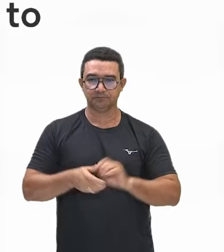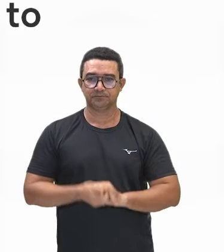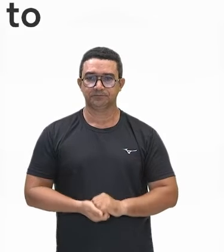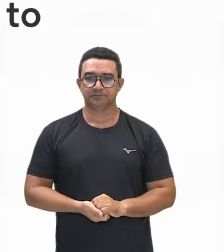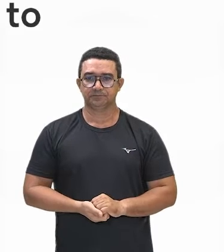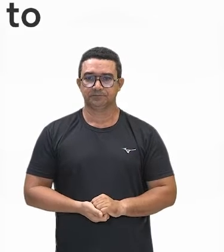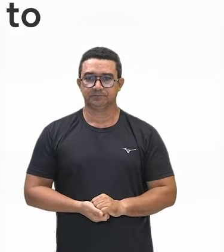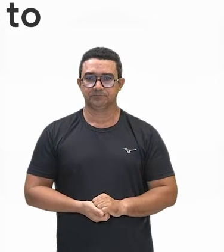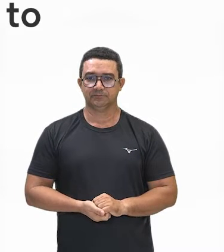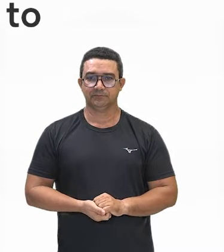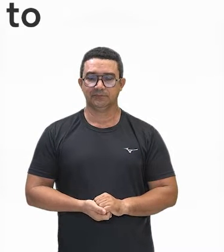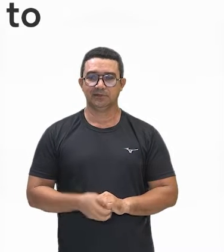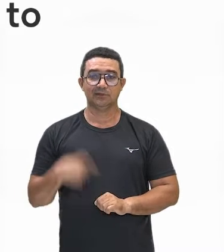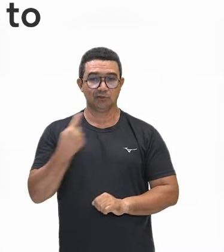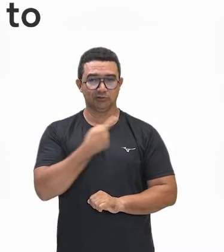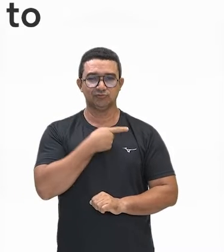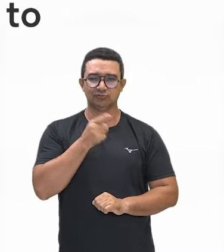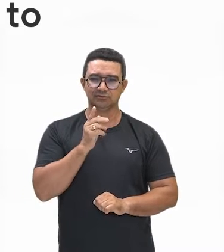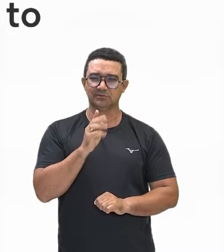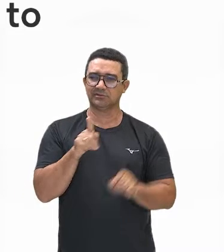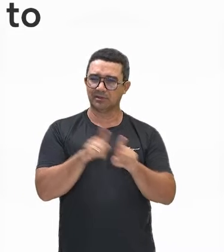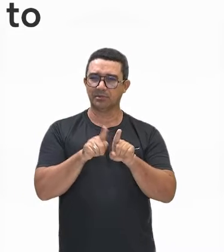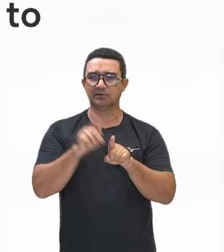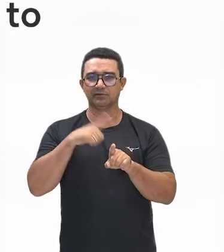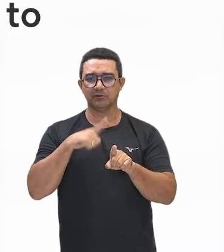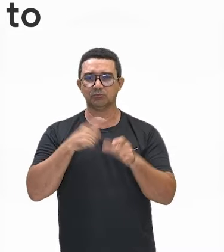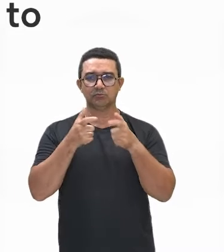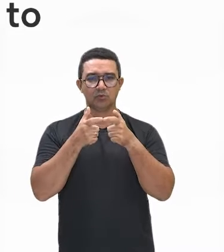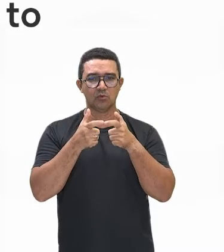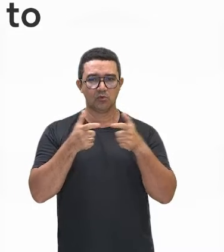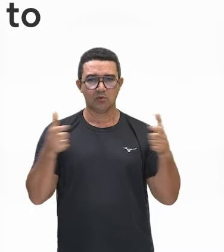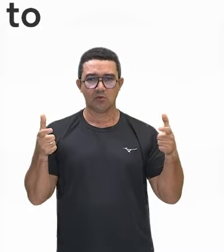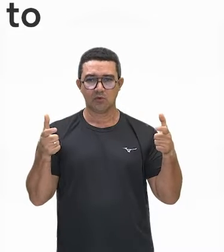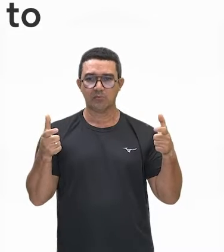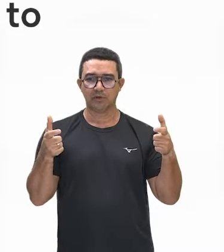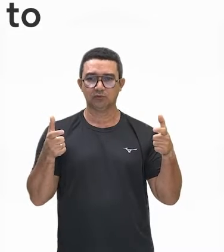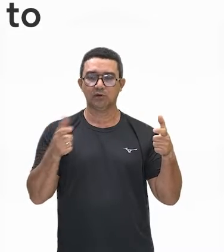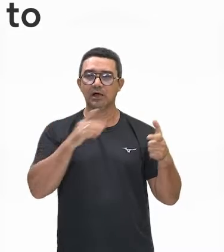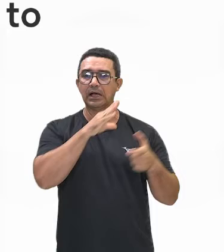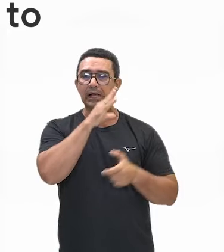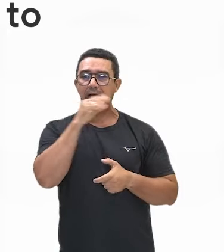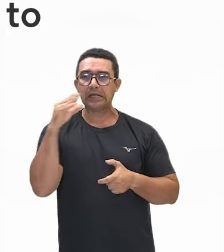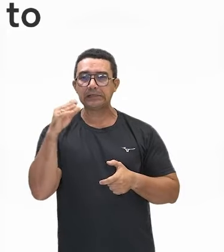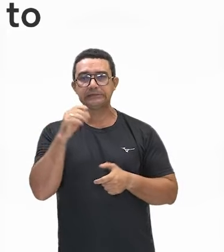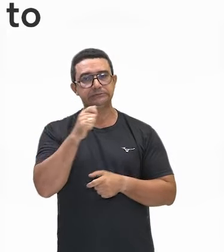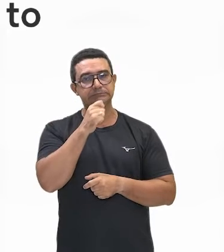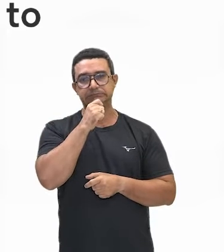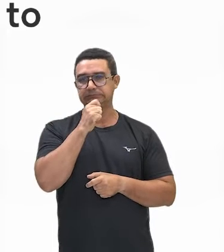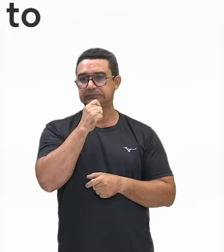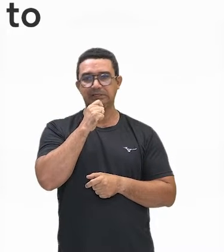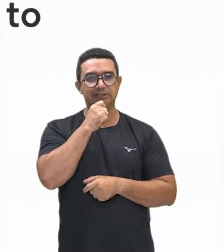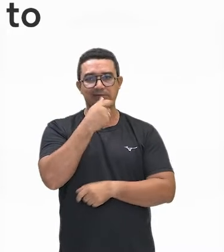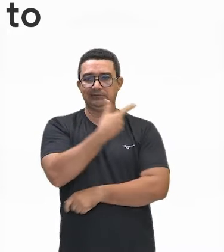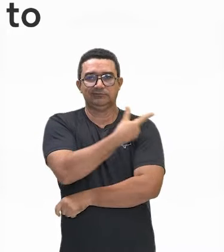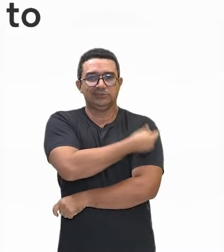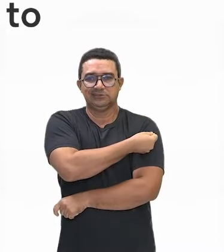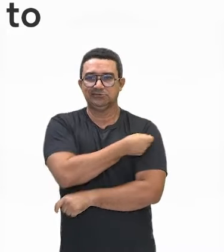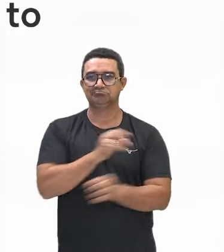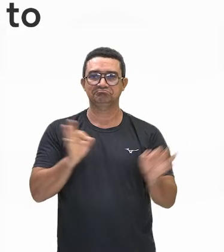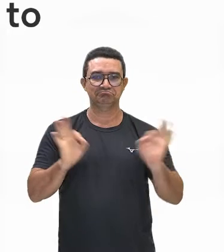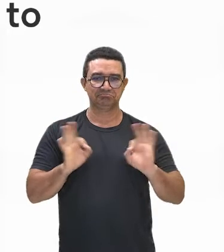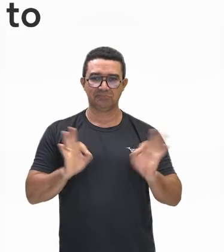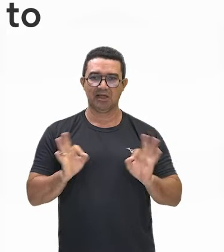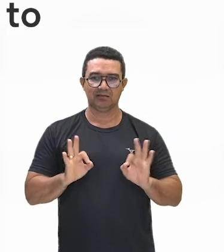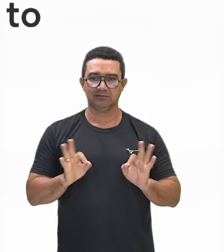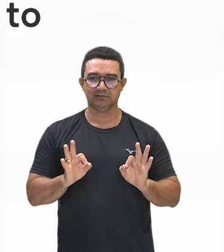nos casos de crianças que não são vacinadas com aquelas vacinas que todos nós tomamos, tá? Isso graças a essas informações